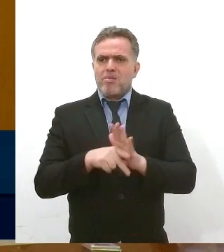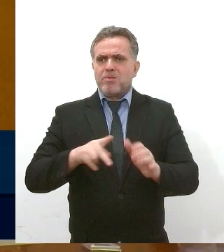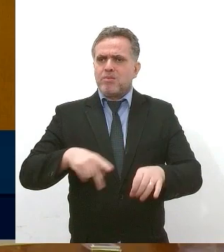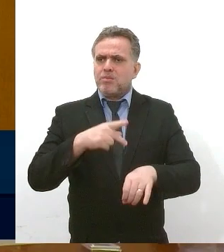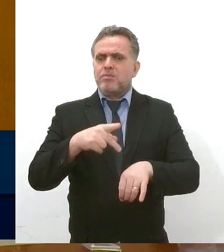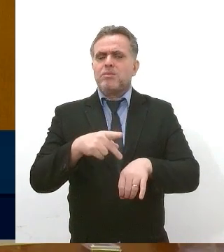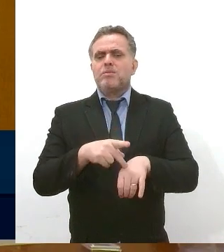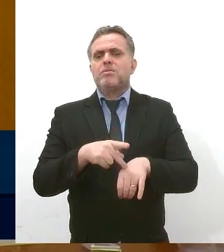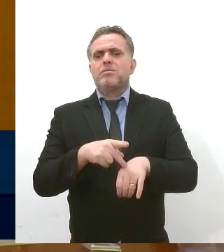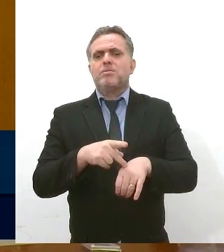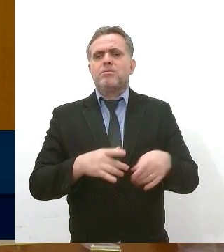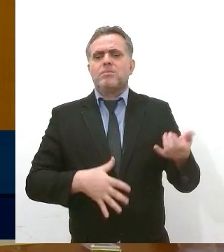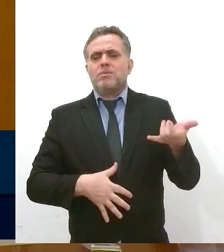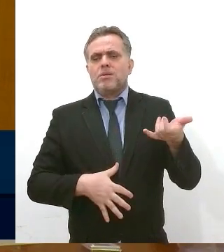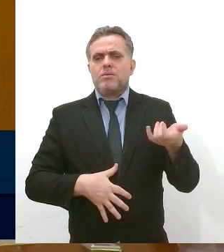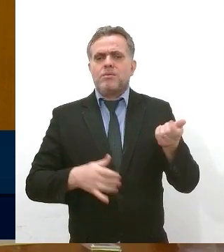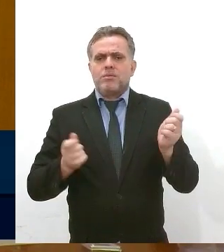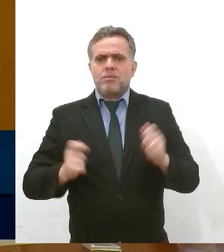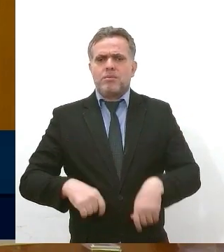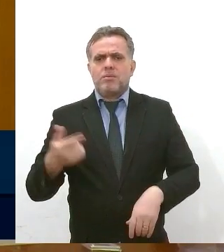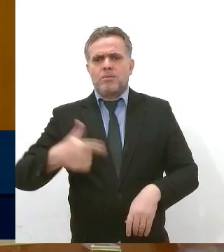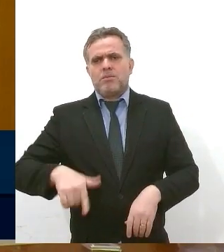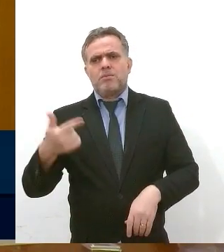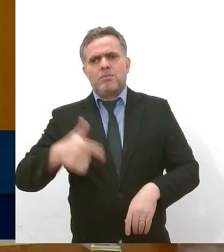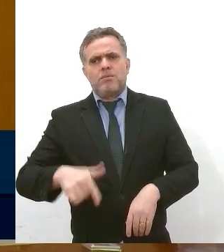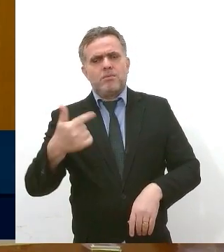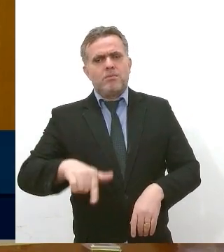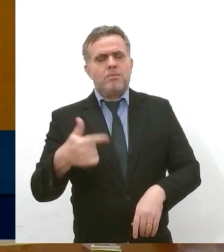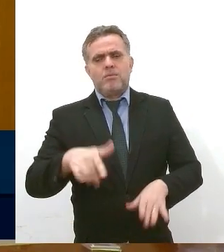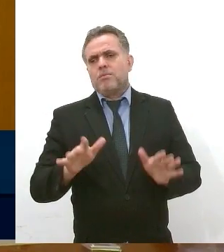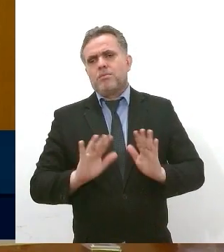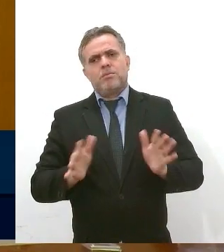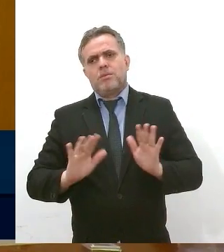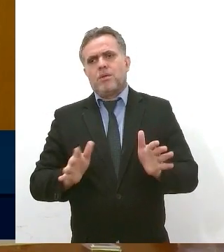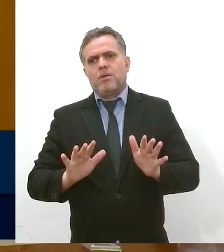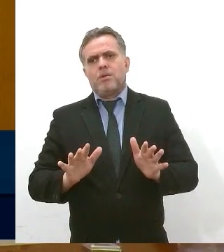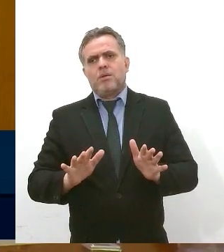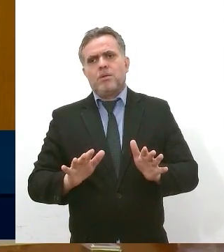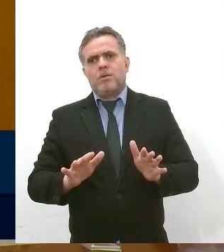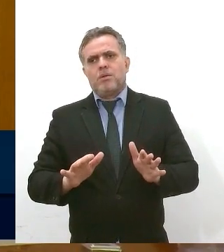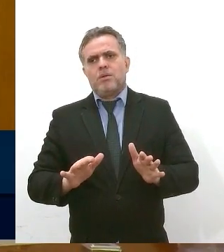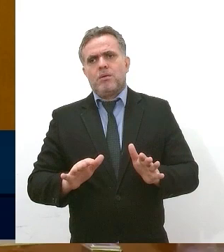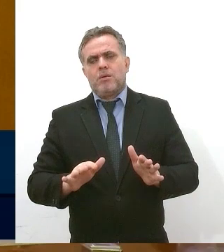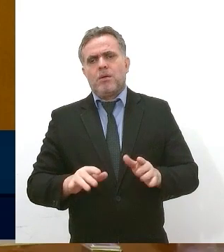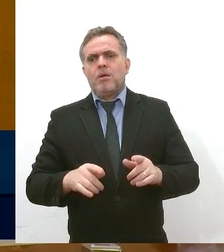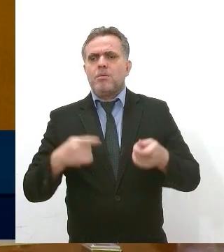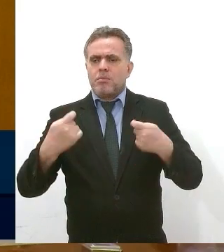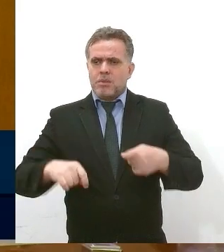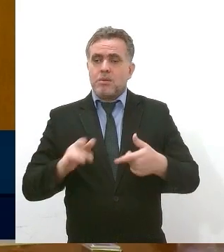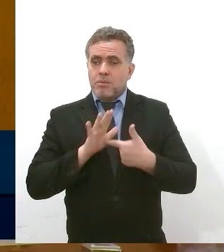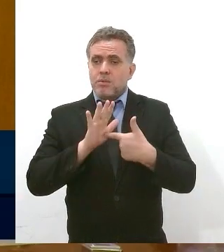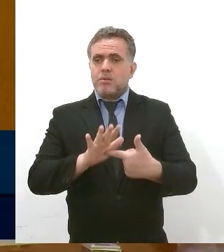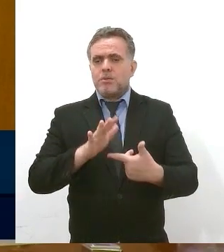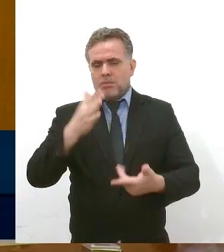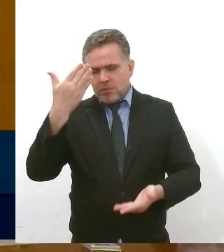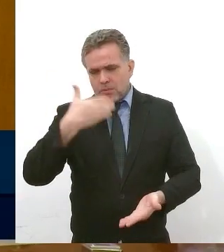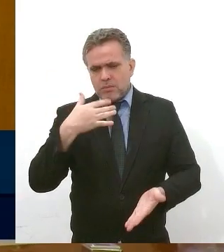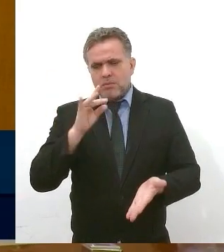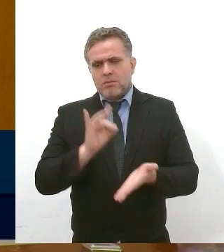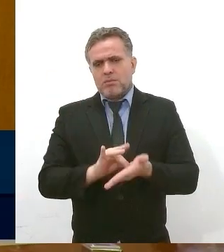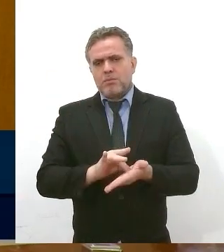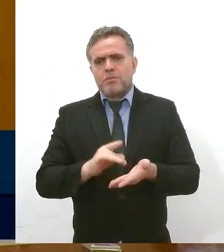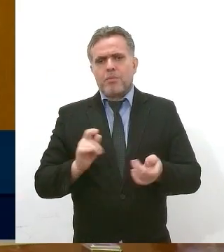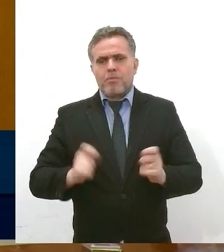repetindo que Sergipe é o país do forró para que isso se configure uma verdade do ponto de vista. É necessário planejar e